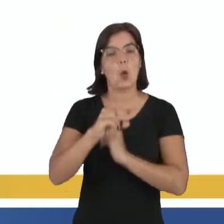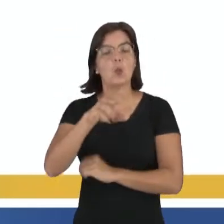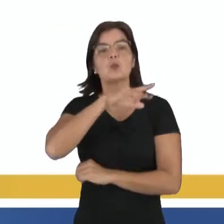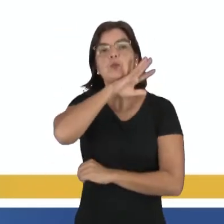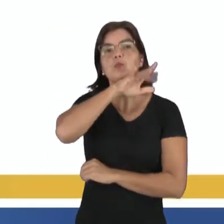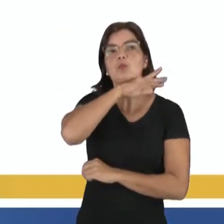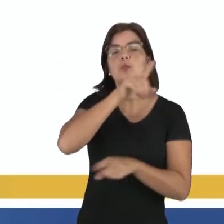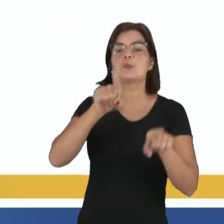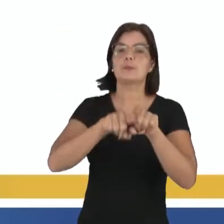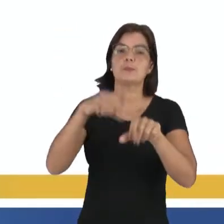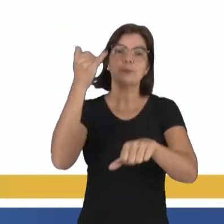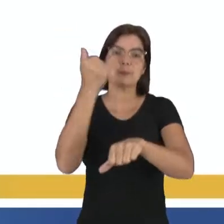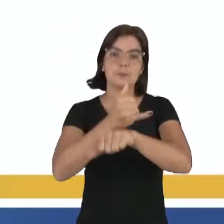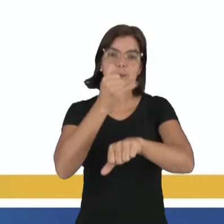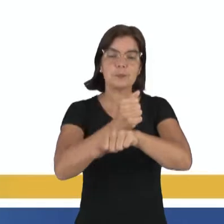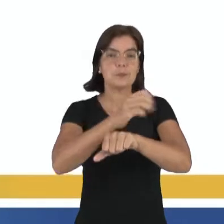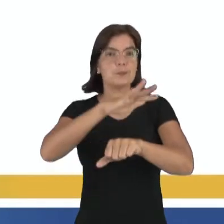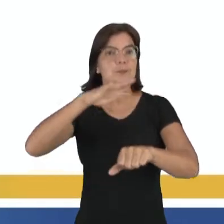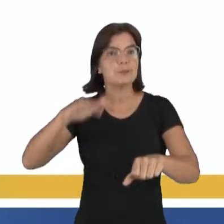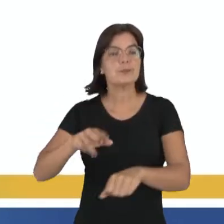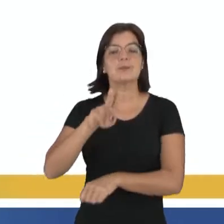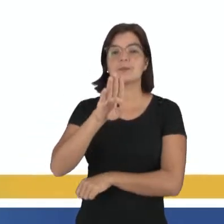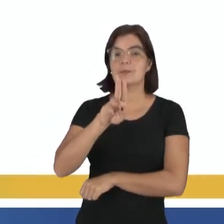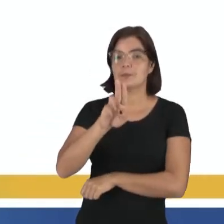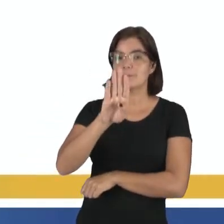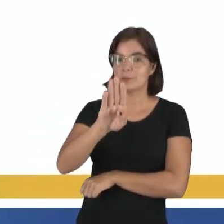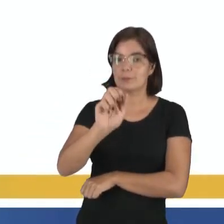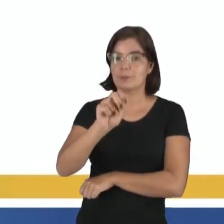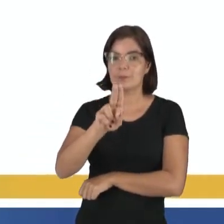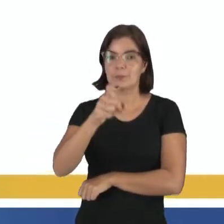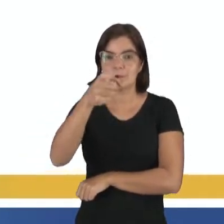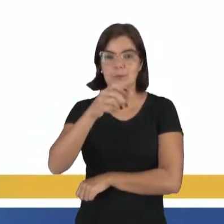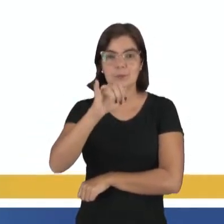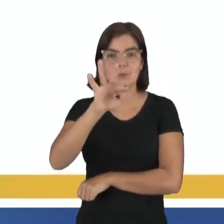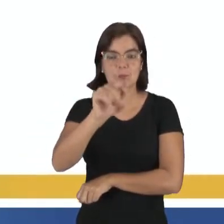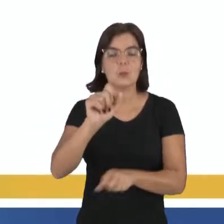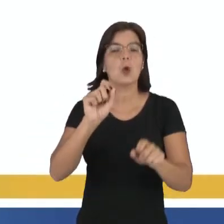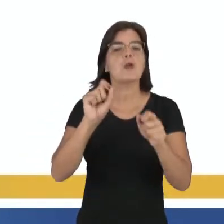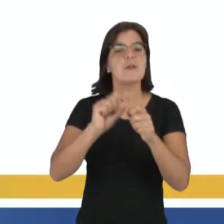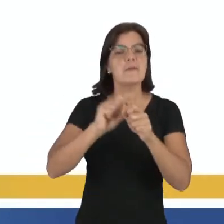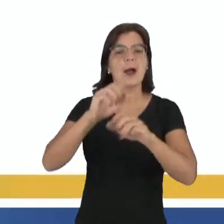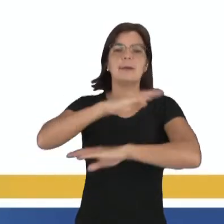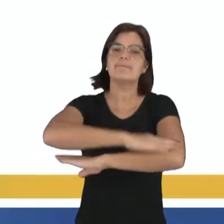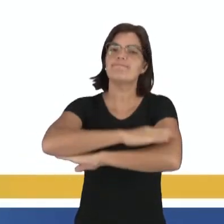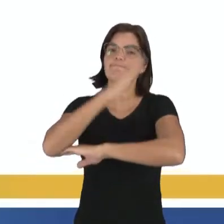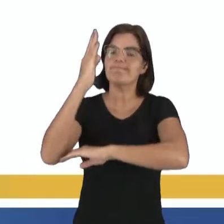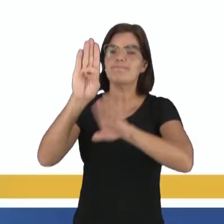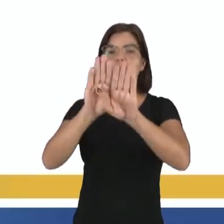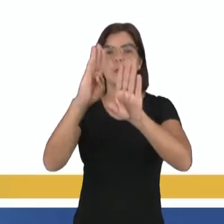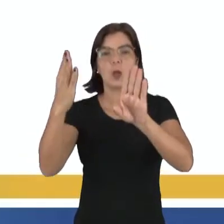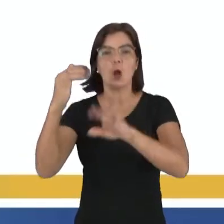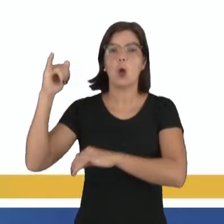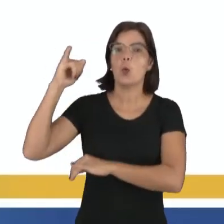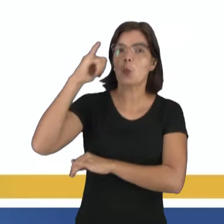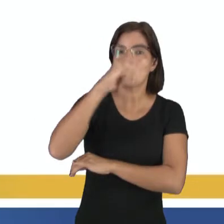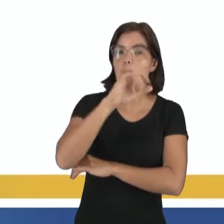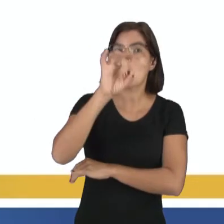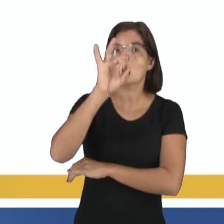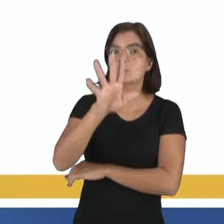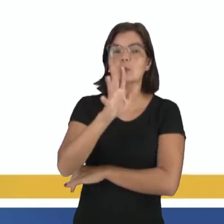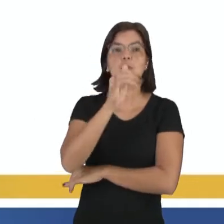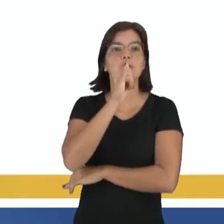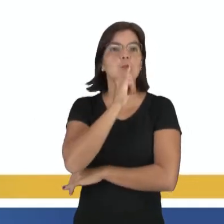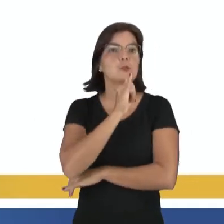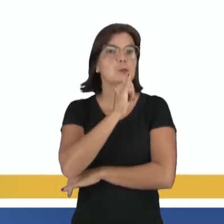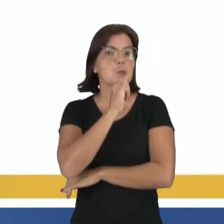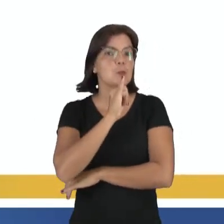a bauxita, da qual é extraído alumínio, com que se fabricam portas, janelas, aviões, etc. Isso é só um